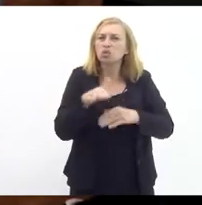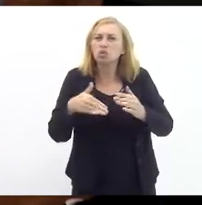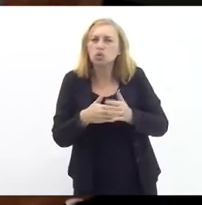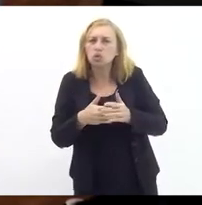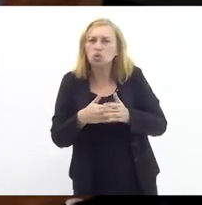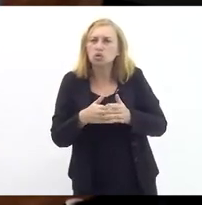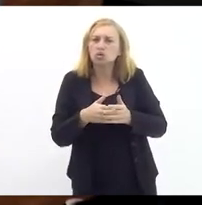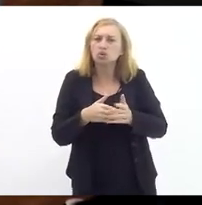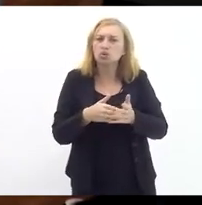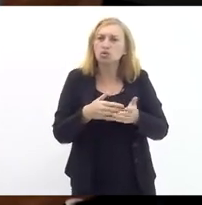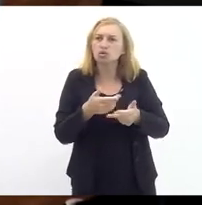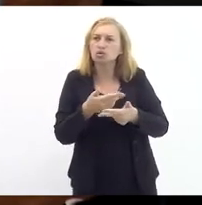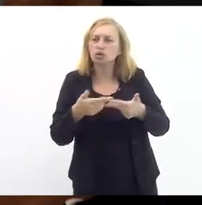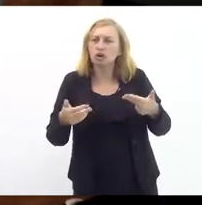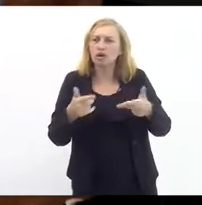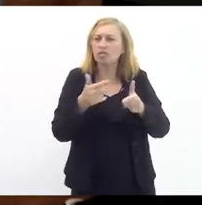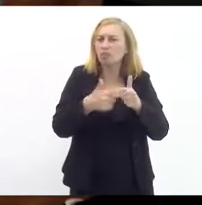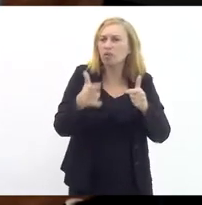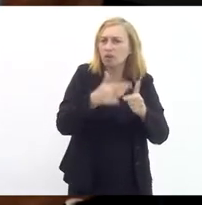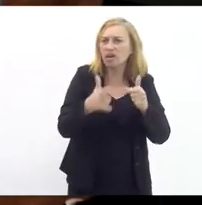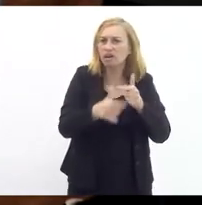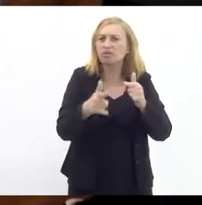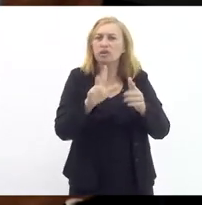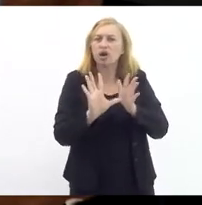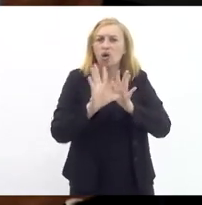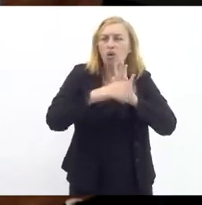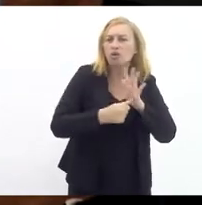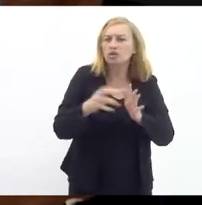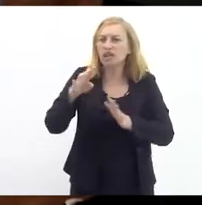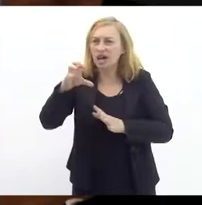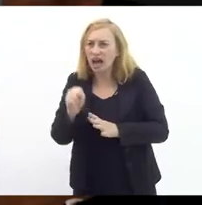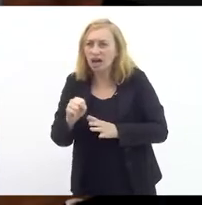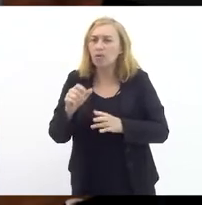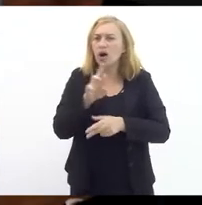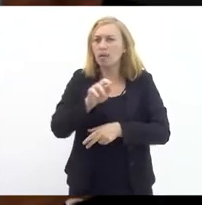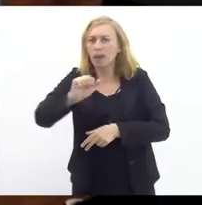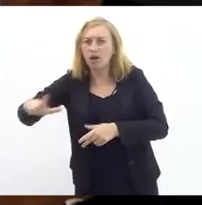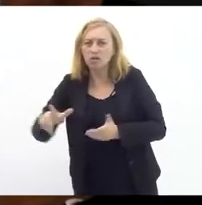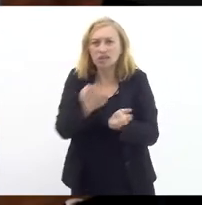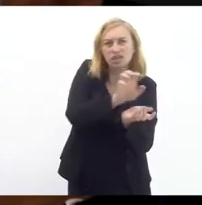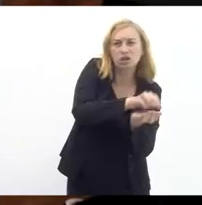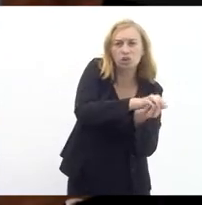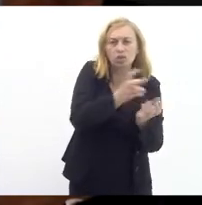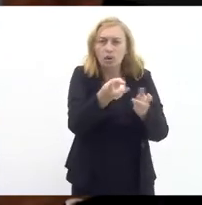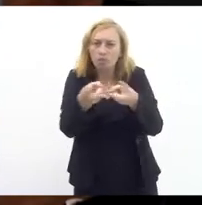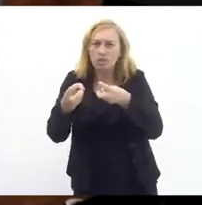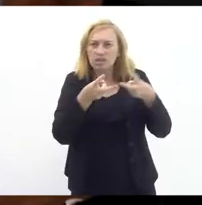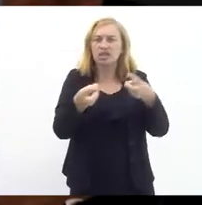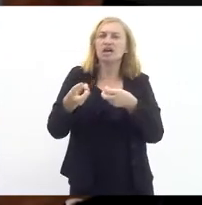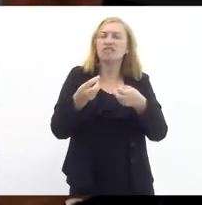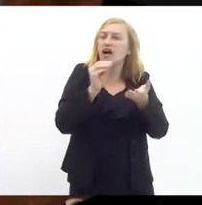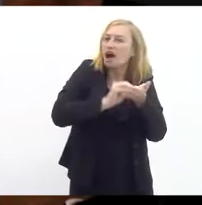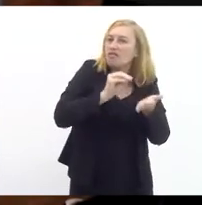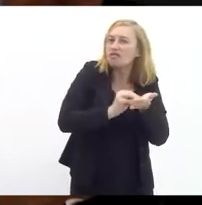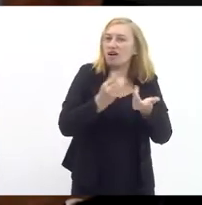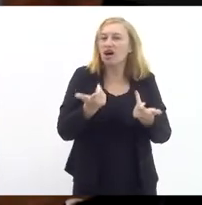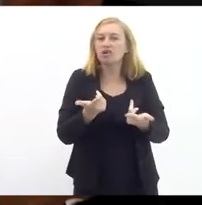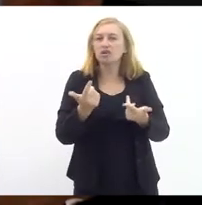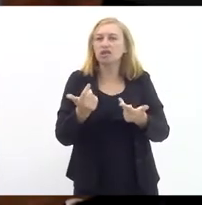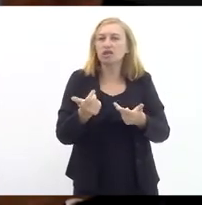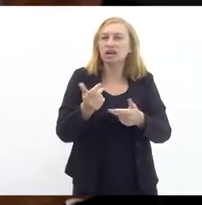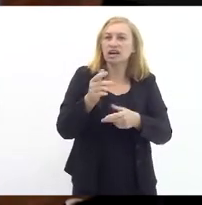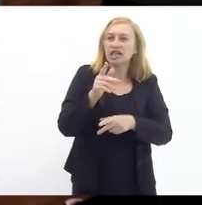cabos, mas, por exemplo, no ramal de Belfor Roxo, outros ramais de Santa Cruz, a gente verifica a ausência e pelo estado da